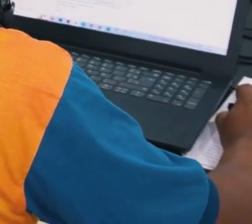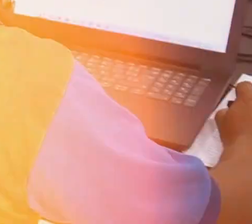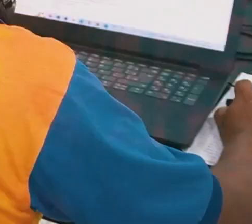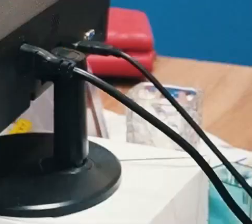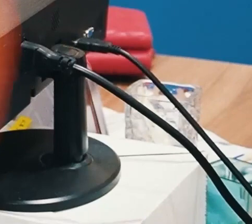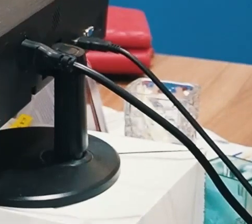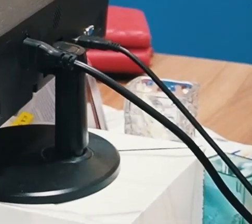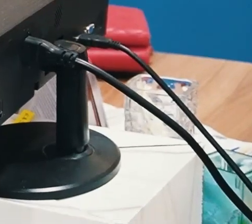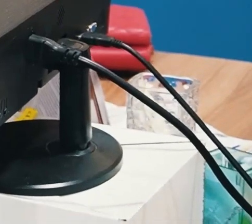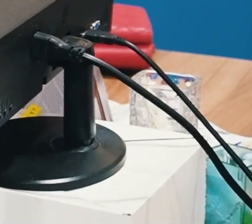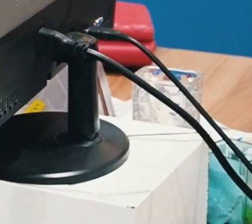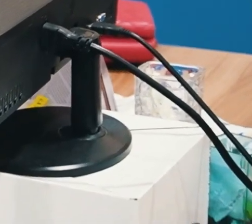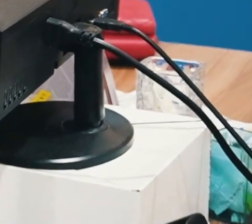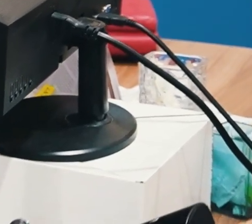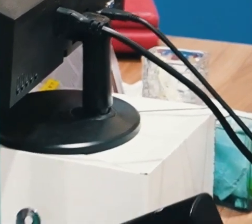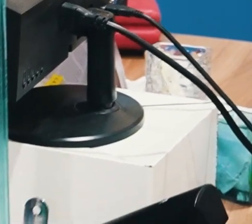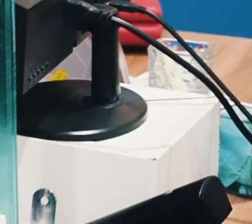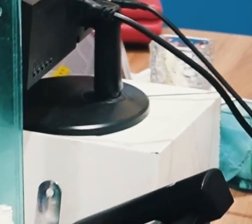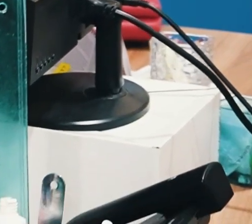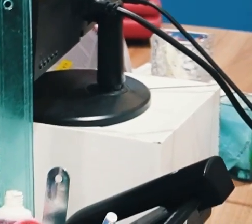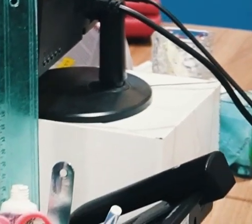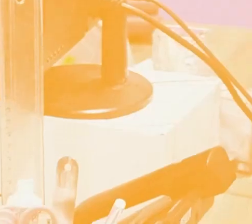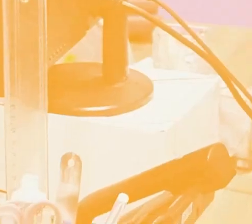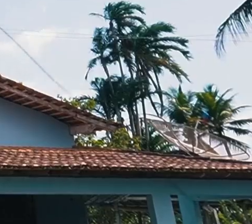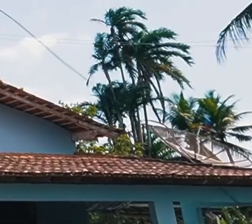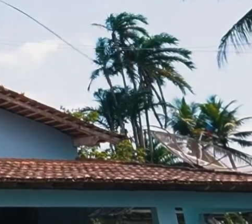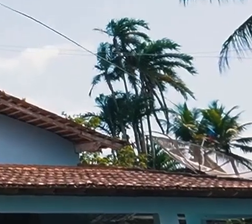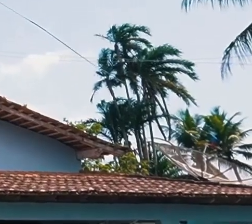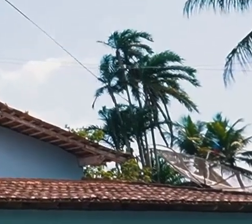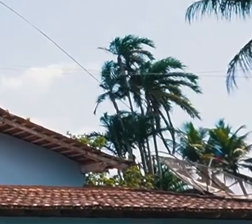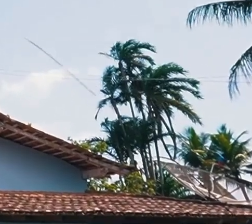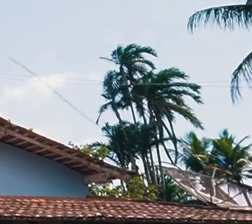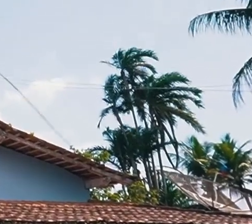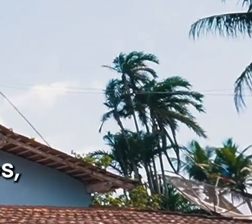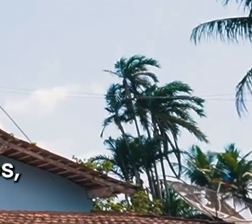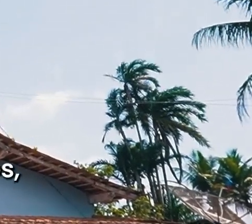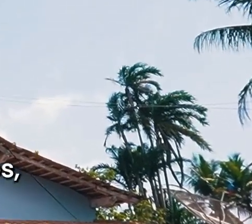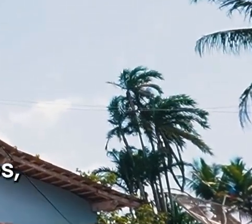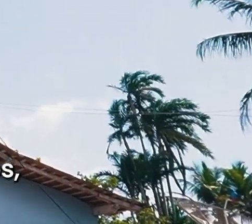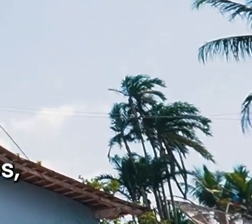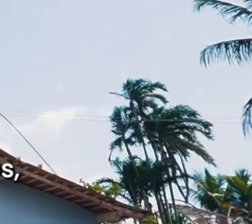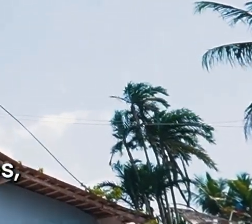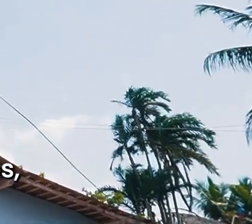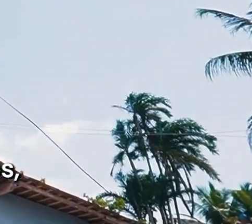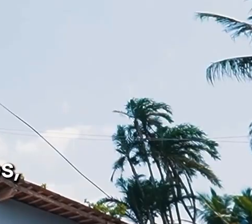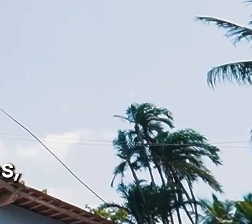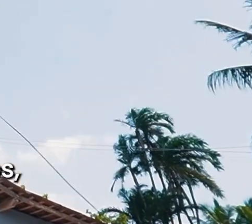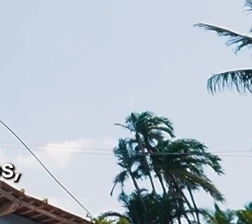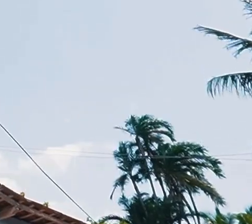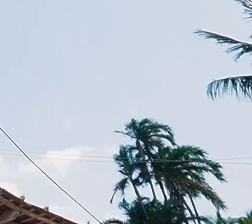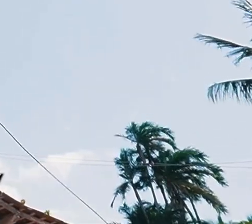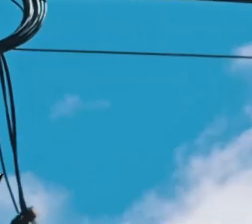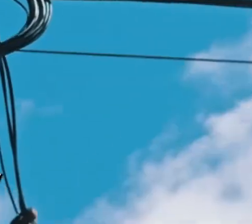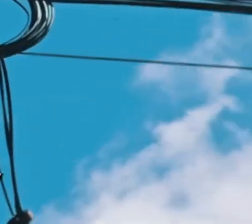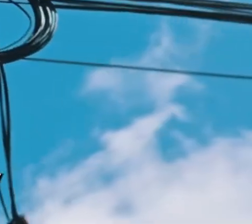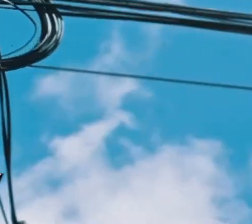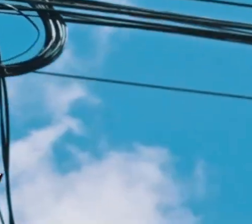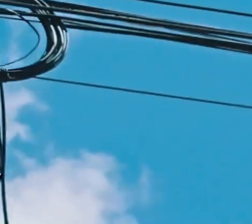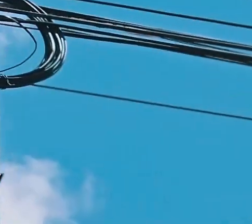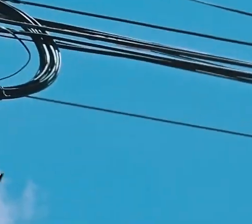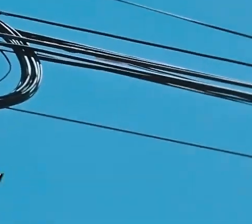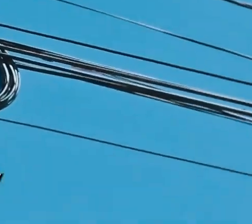pulsante do nosso serviço. Cada conexão que estabelecemos,